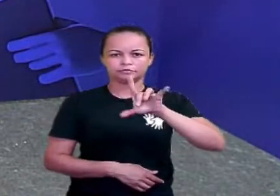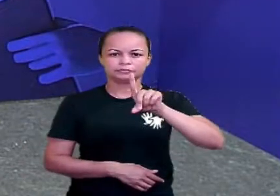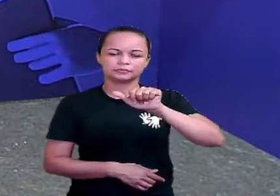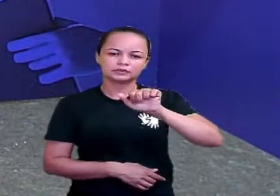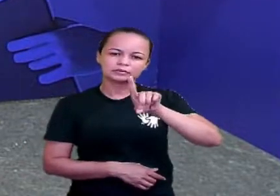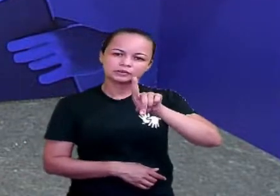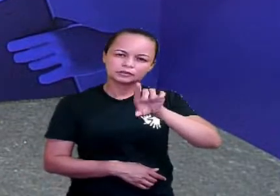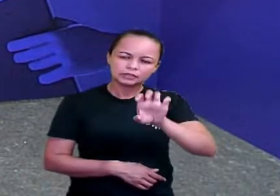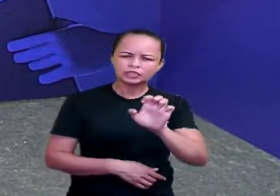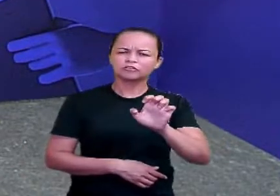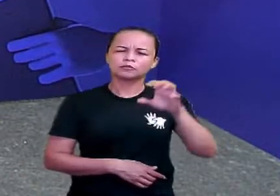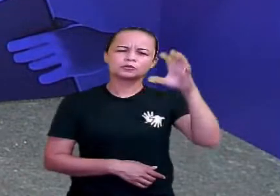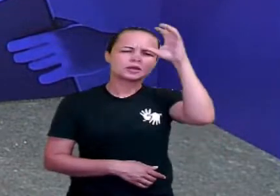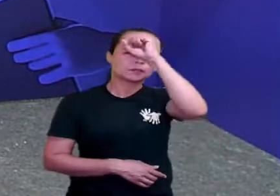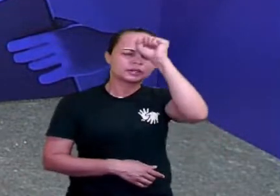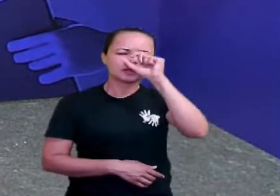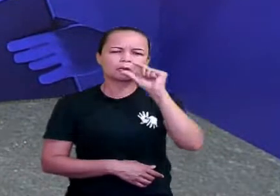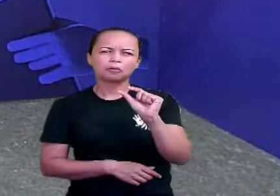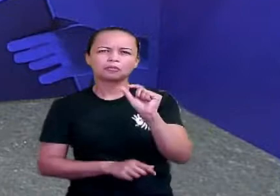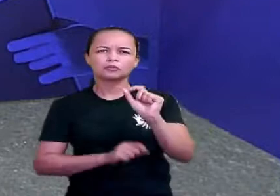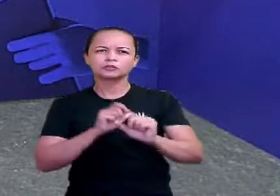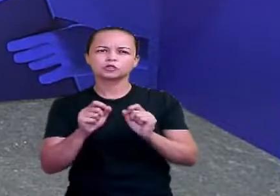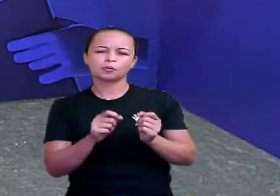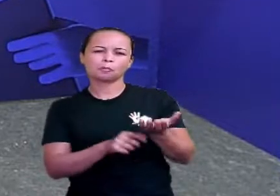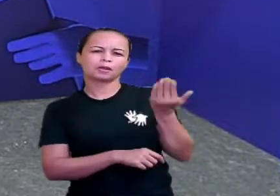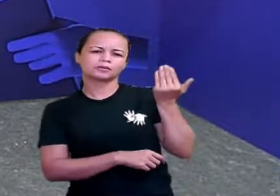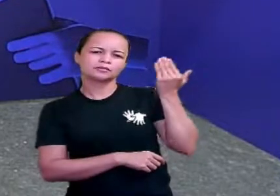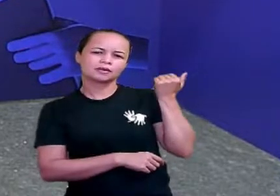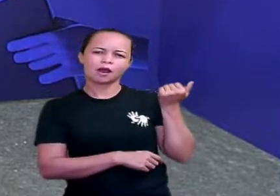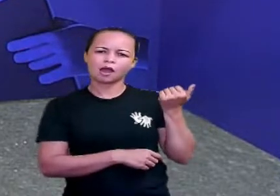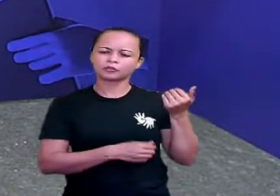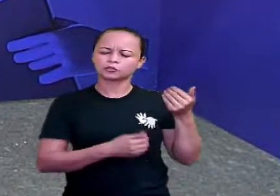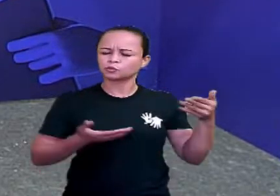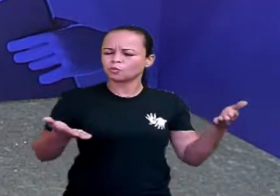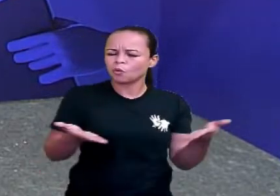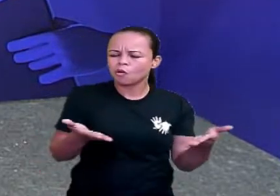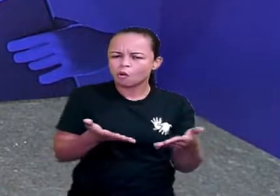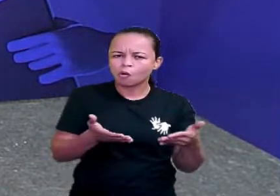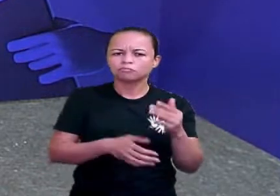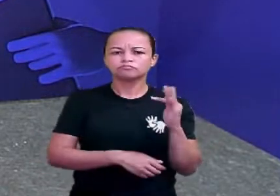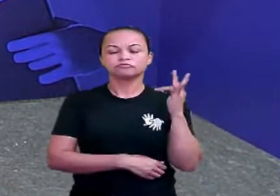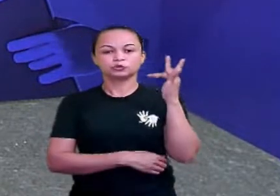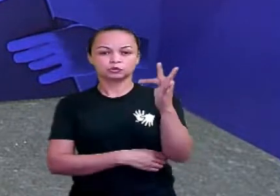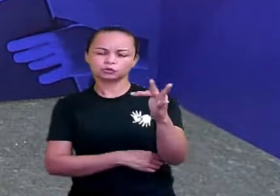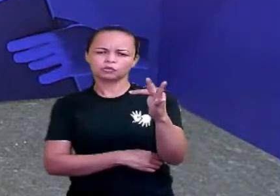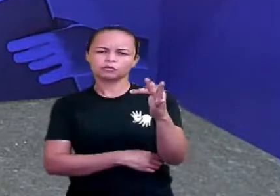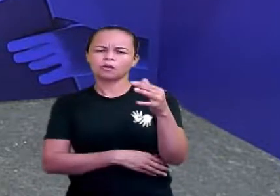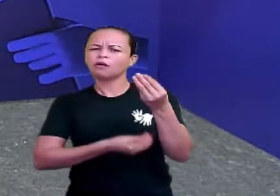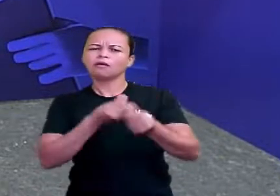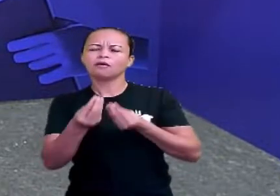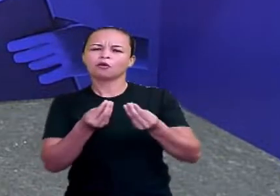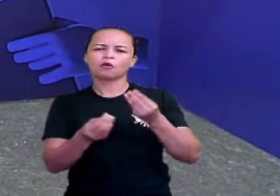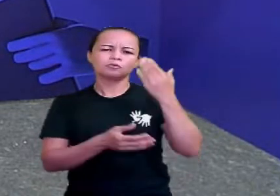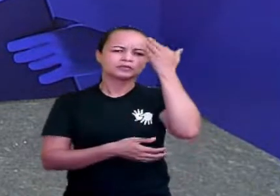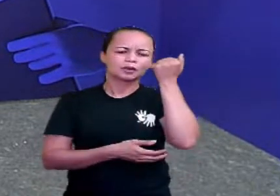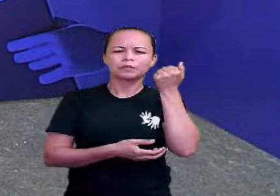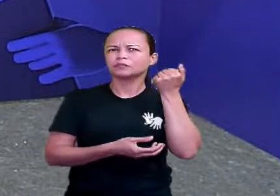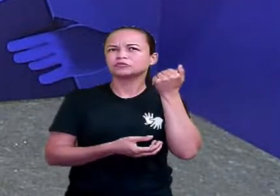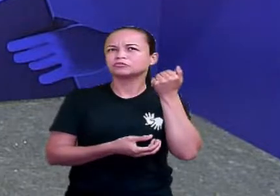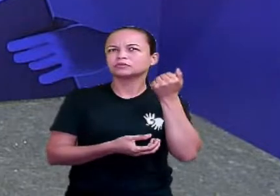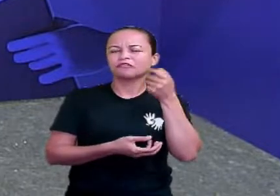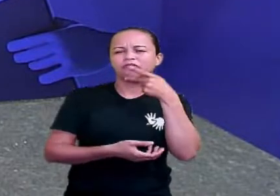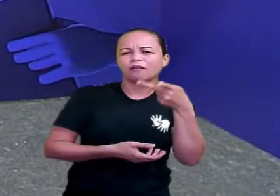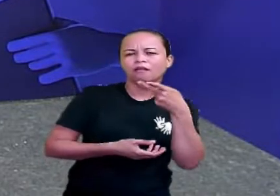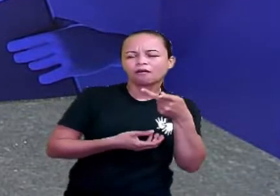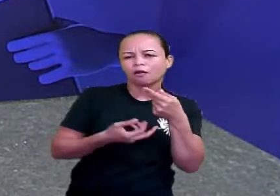presente, futuro. Como é que isso foi criado? Como é que a gente sabe que a gente está falando de alguma coisa do passado?